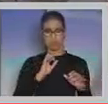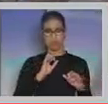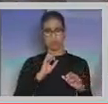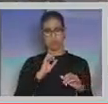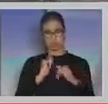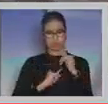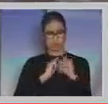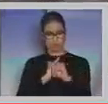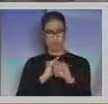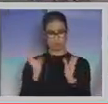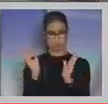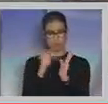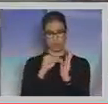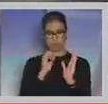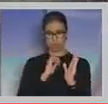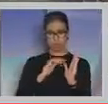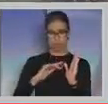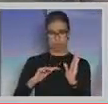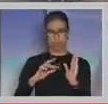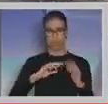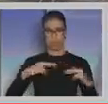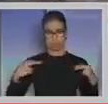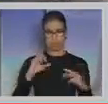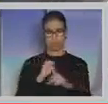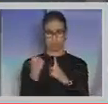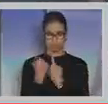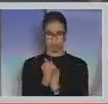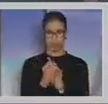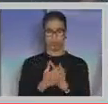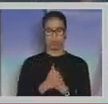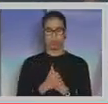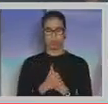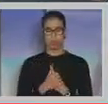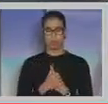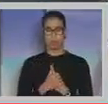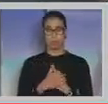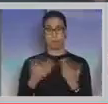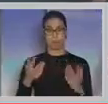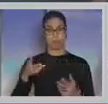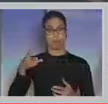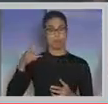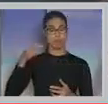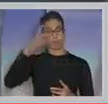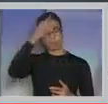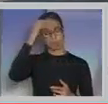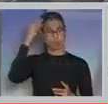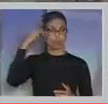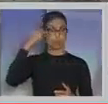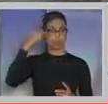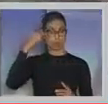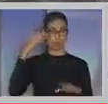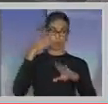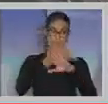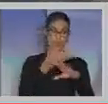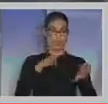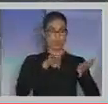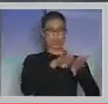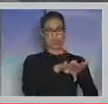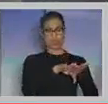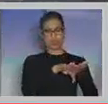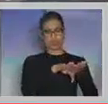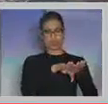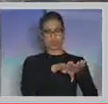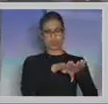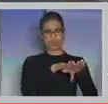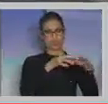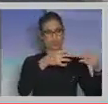o governo Municipal que o prefeito Dória estava fechando desmontando a